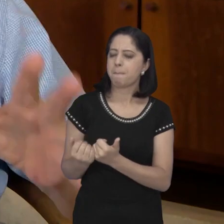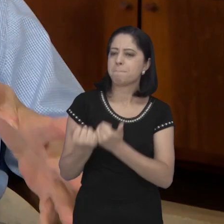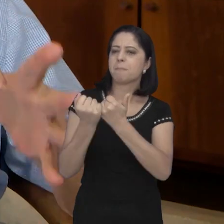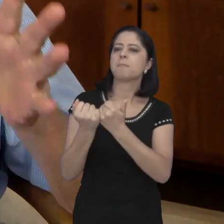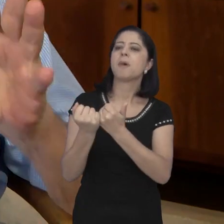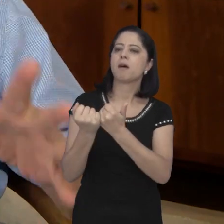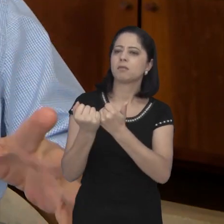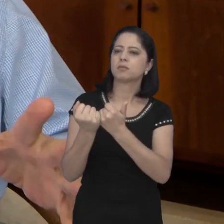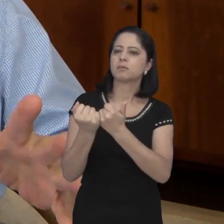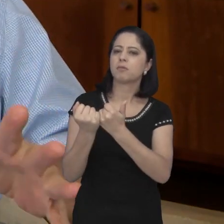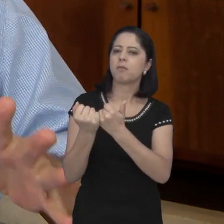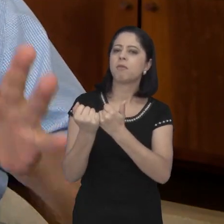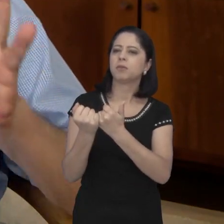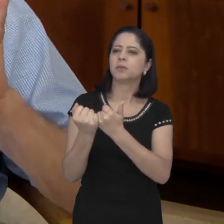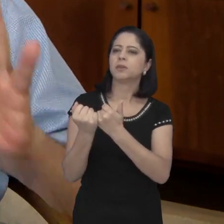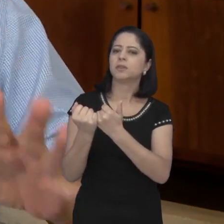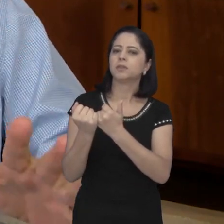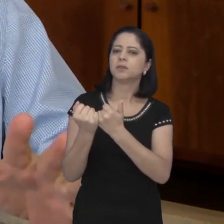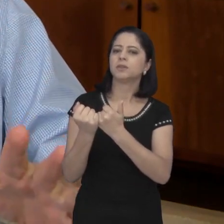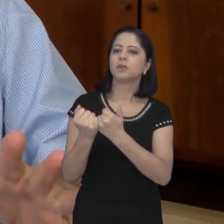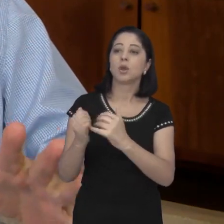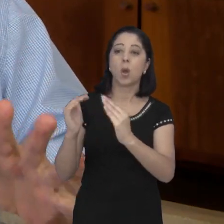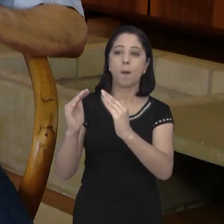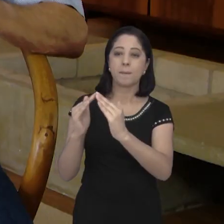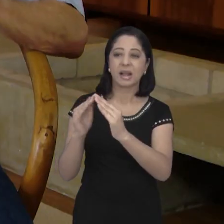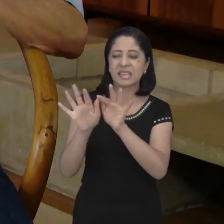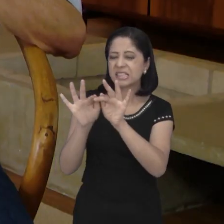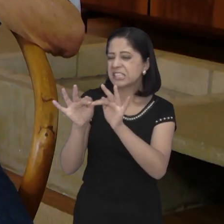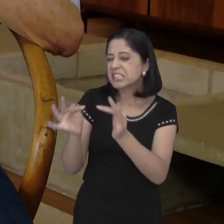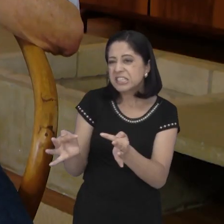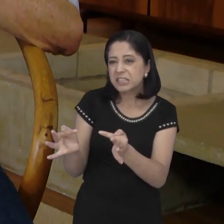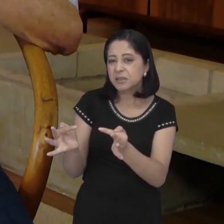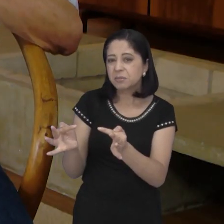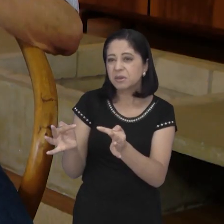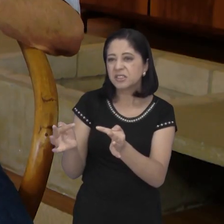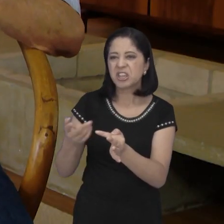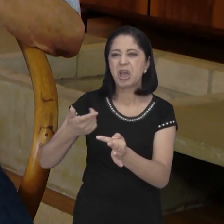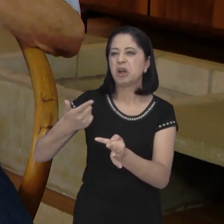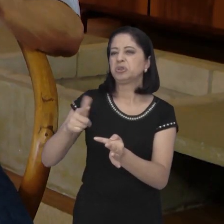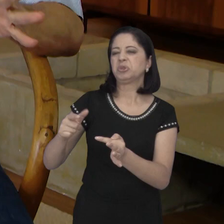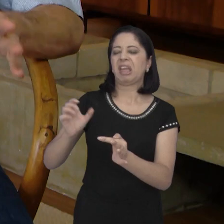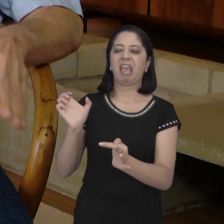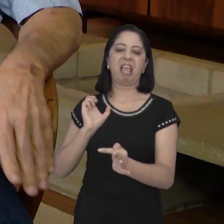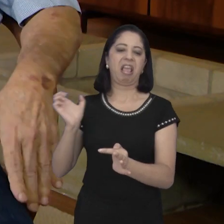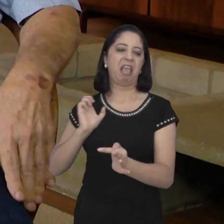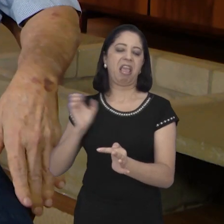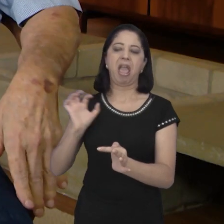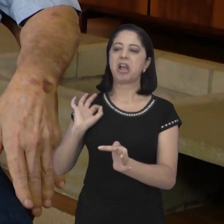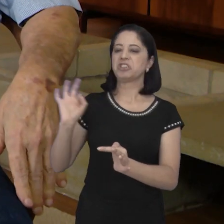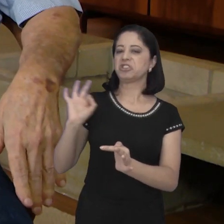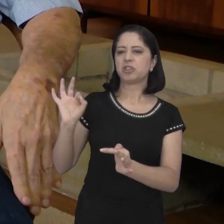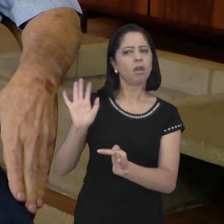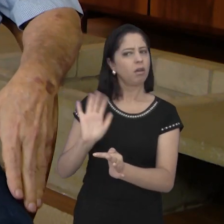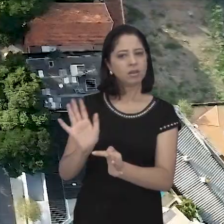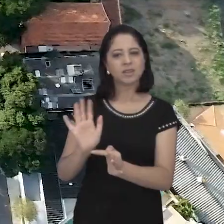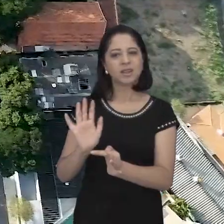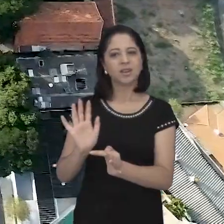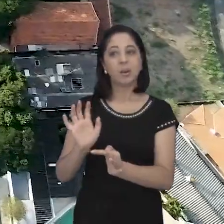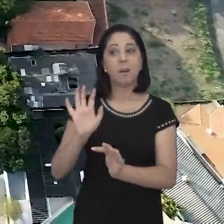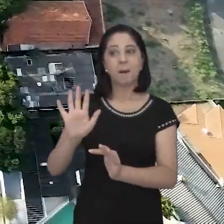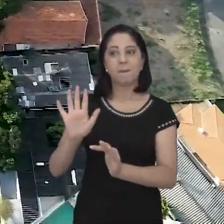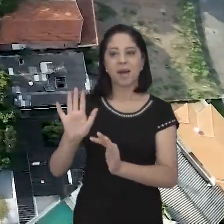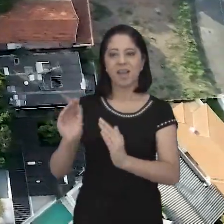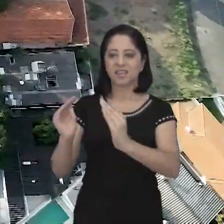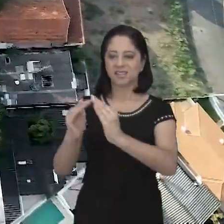para a família que mora o suficiente, nem mais nem menos do que aquilo que as pessoas precisam.